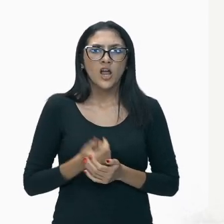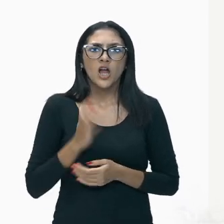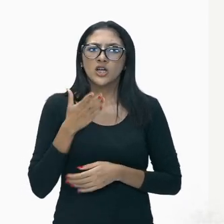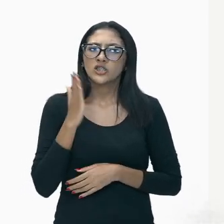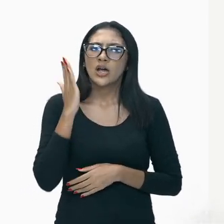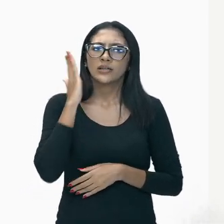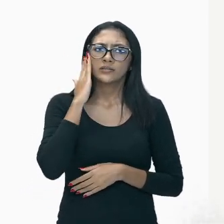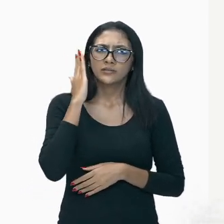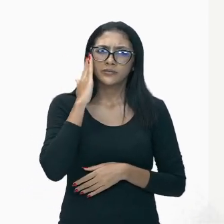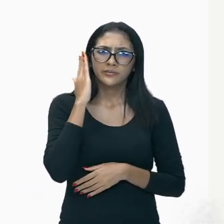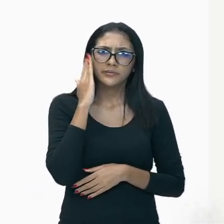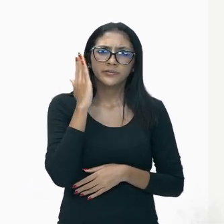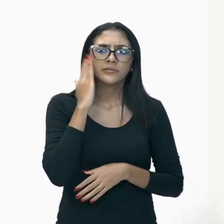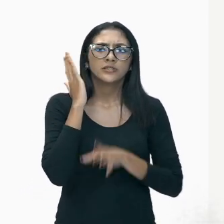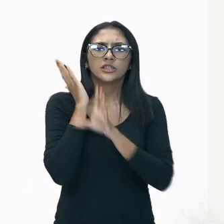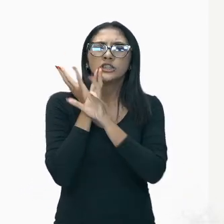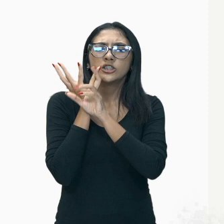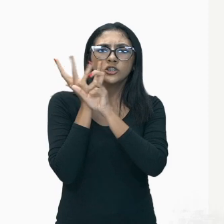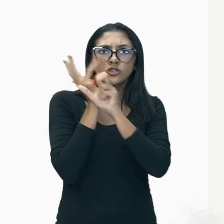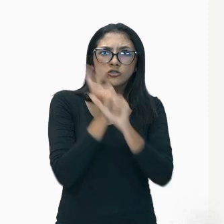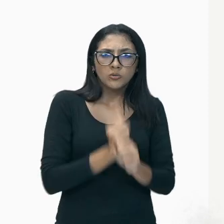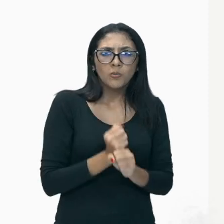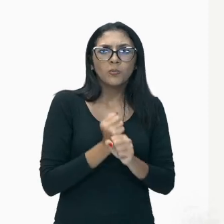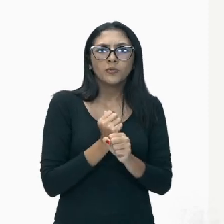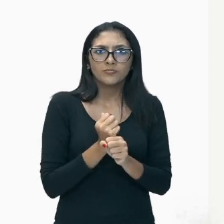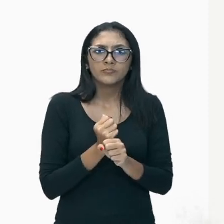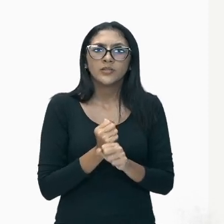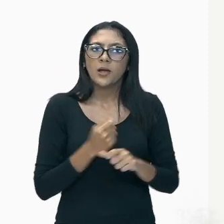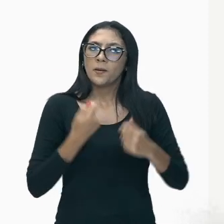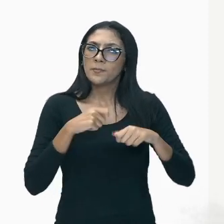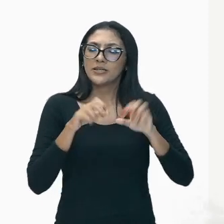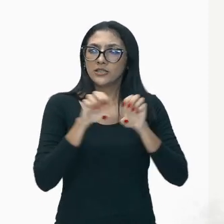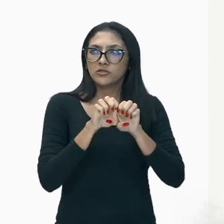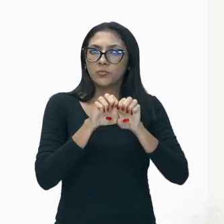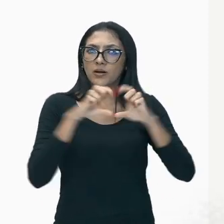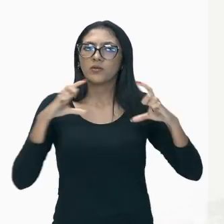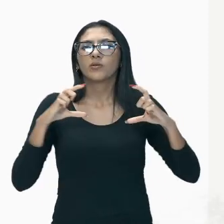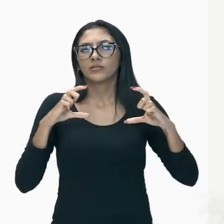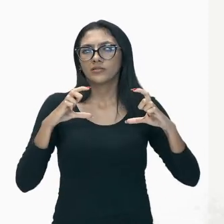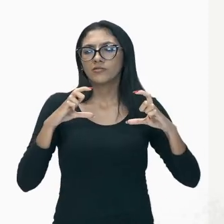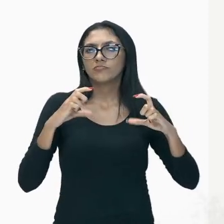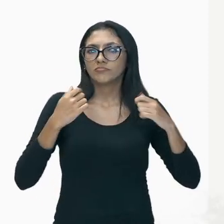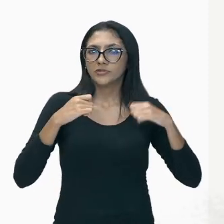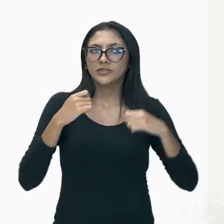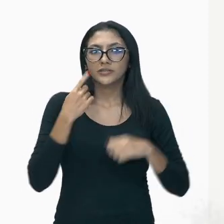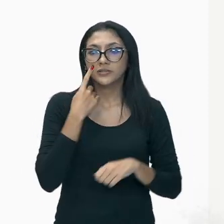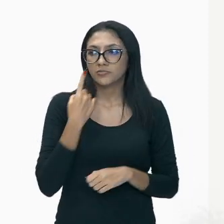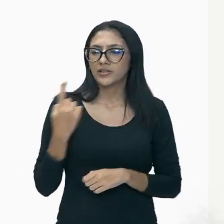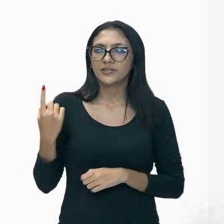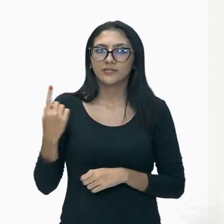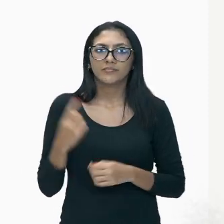para calcular a energia elétrica eu preciso de uma equação, de uma fórmula. Está aqui ela.